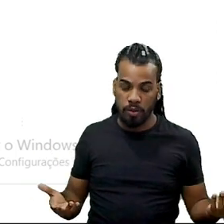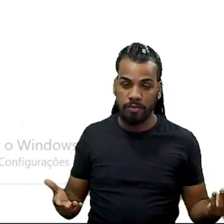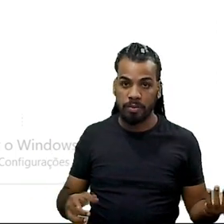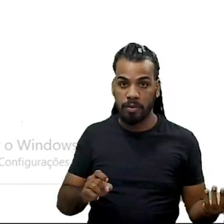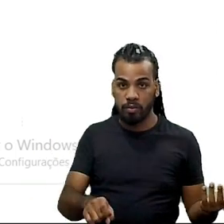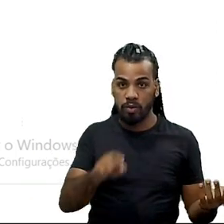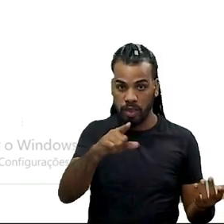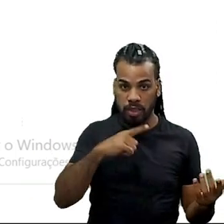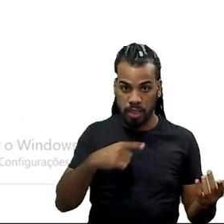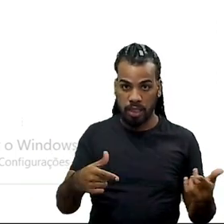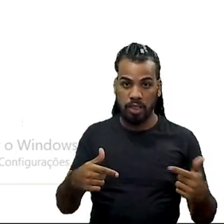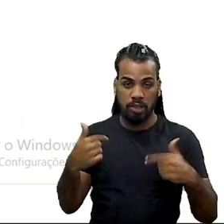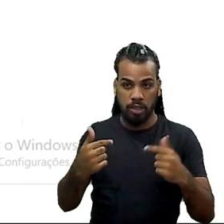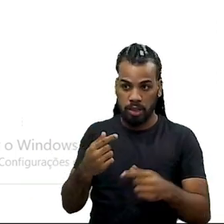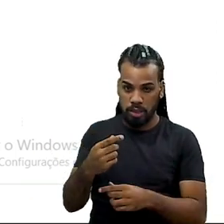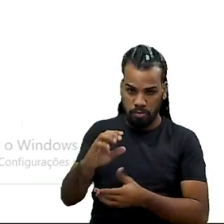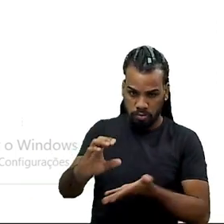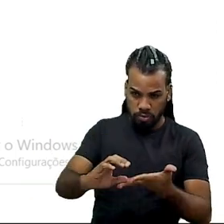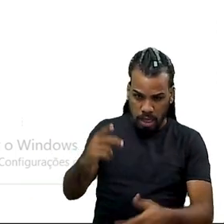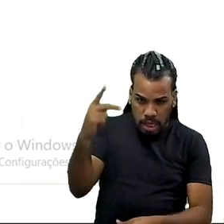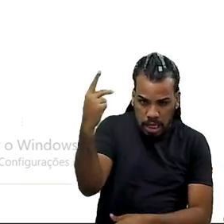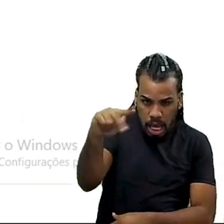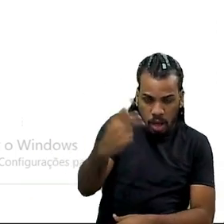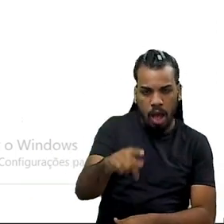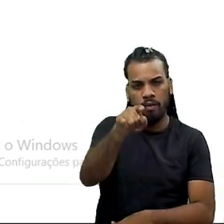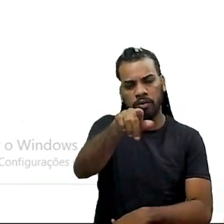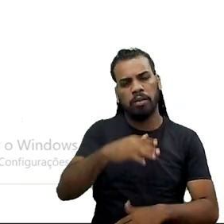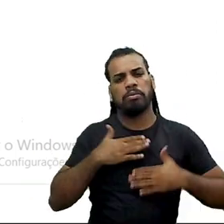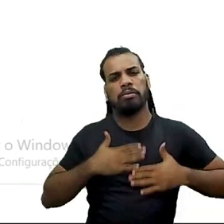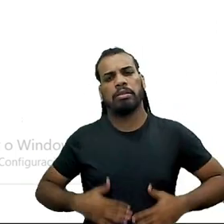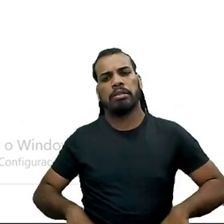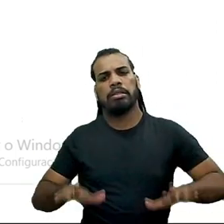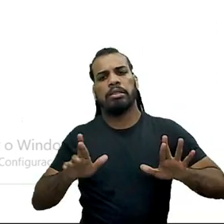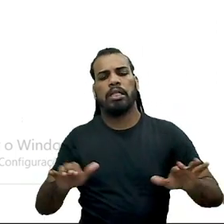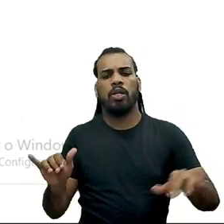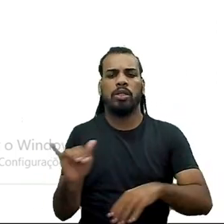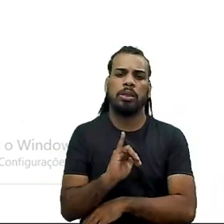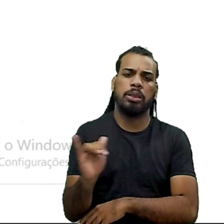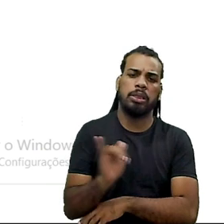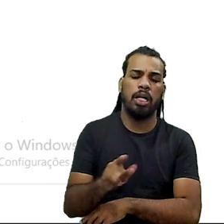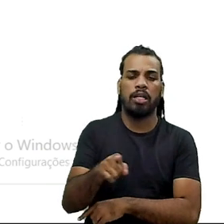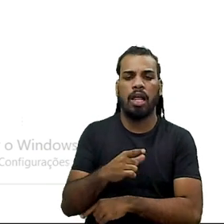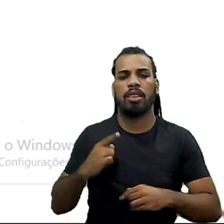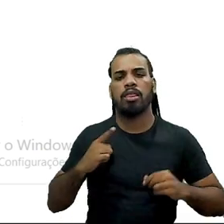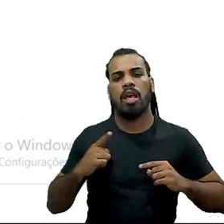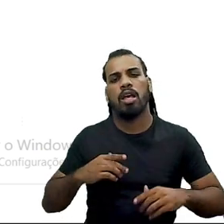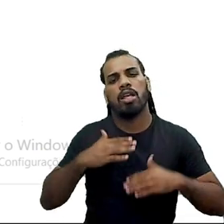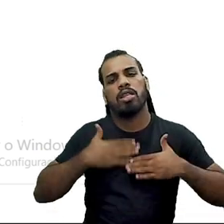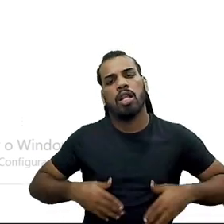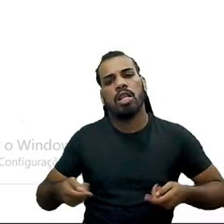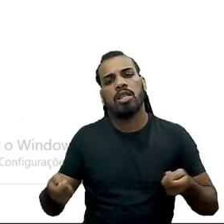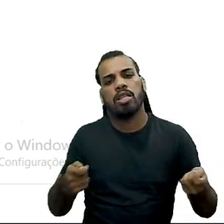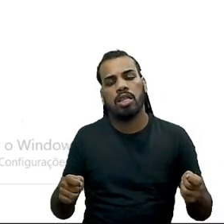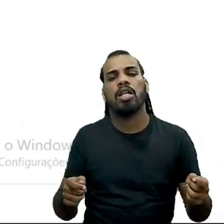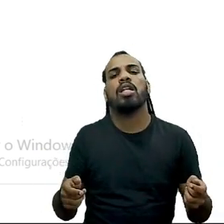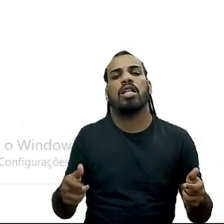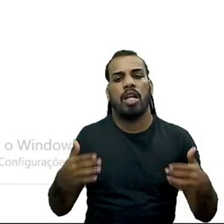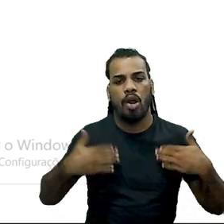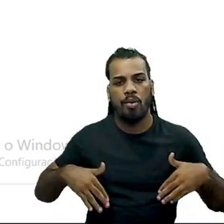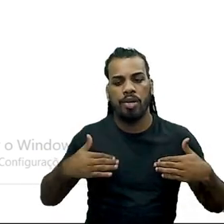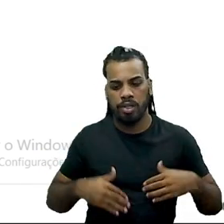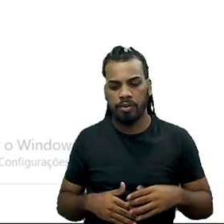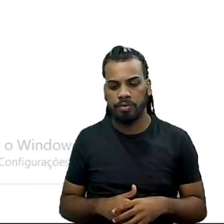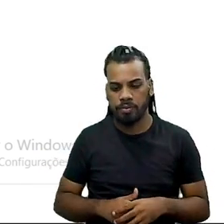você trabalha com recurso seu, você já fica mais tranquilo. O empresário tem uma maior tranquilidade na gestão financeira do seu